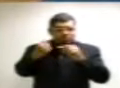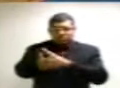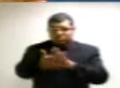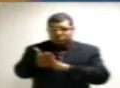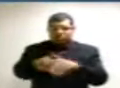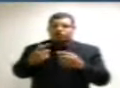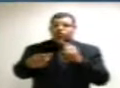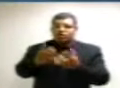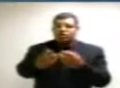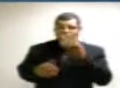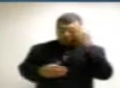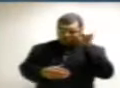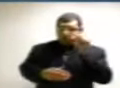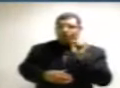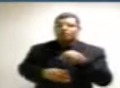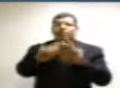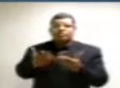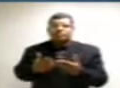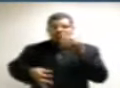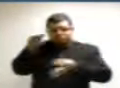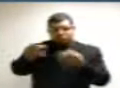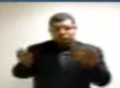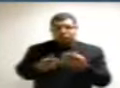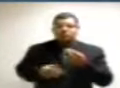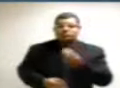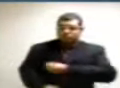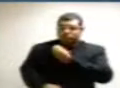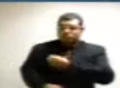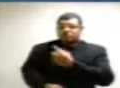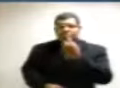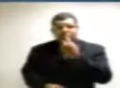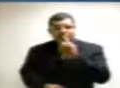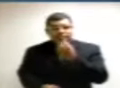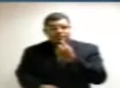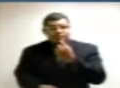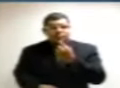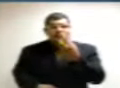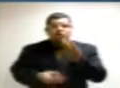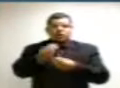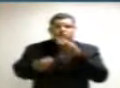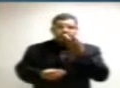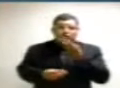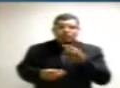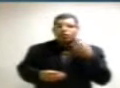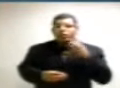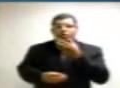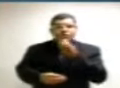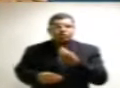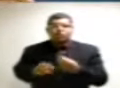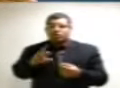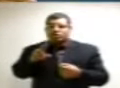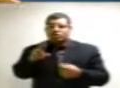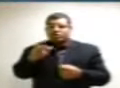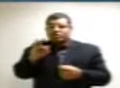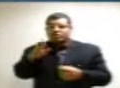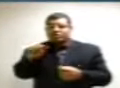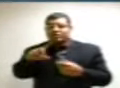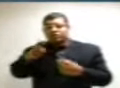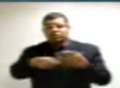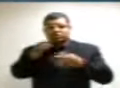discutindo isso. O que eu quero saber é, o tribunal vive no vermelho, como diz o desembargador Rafael